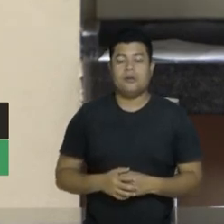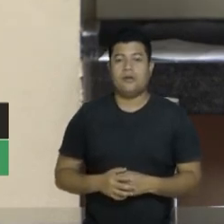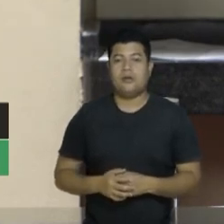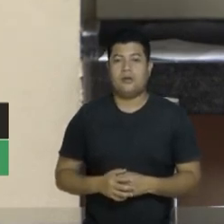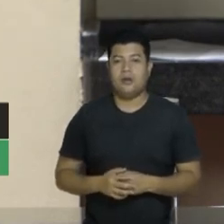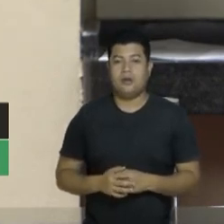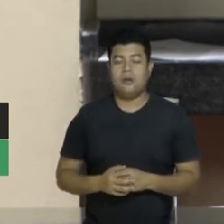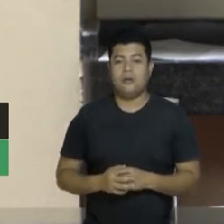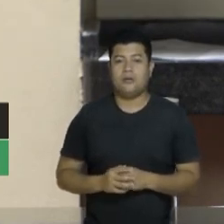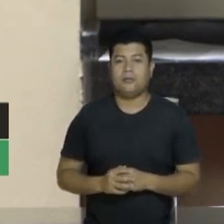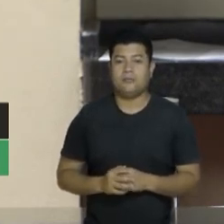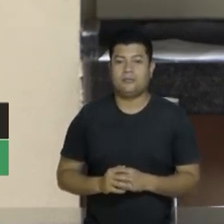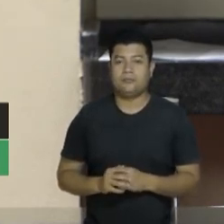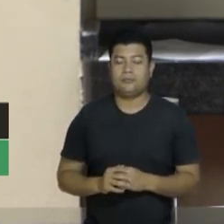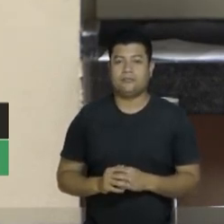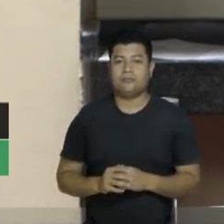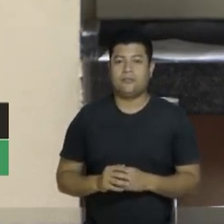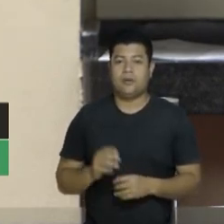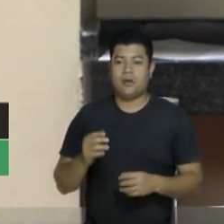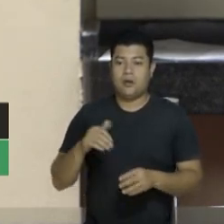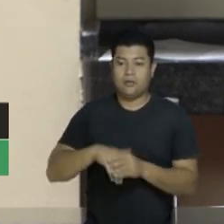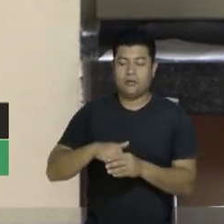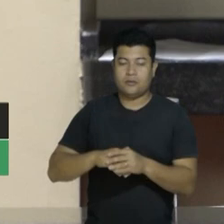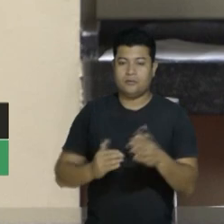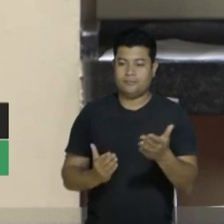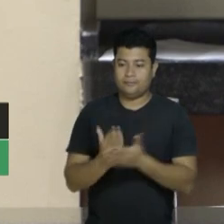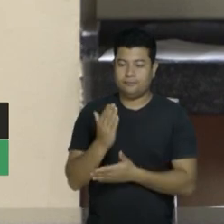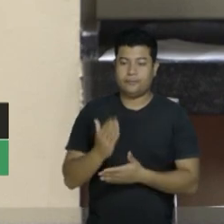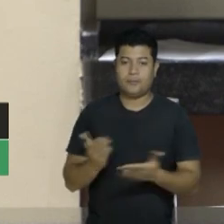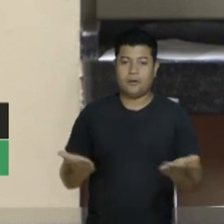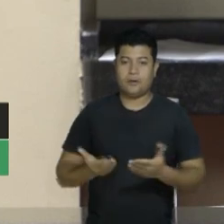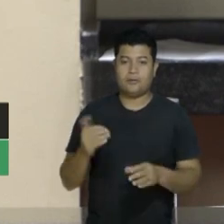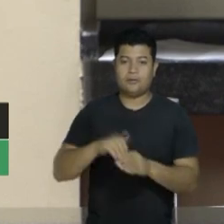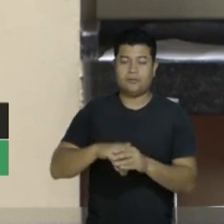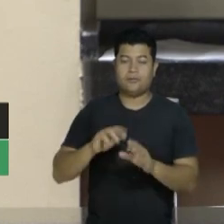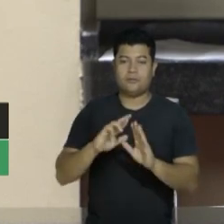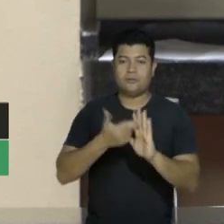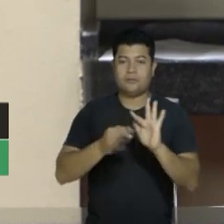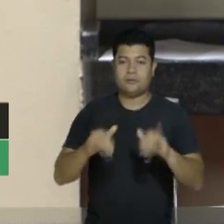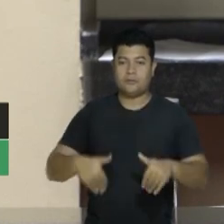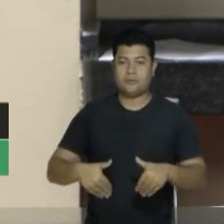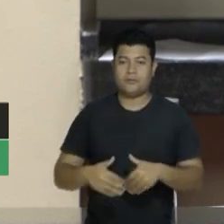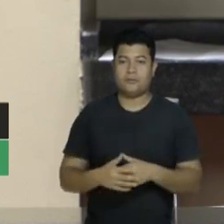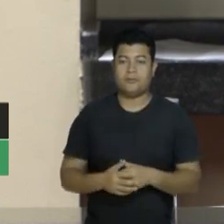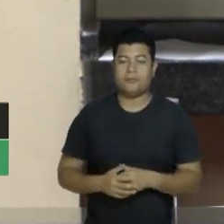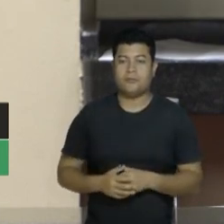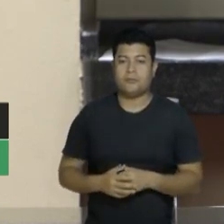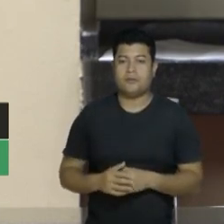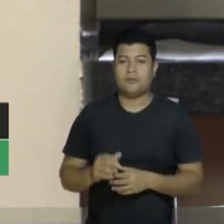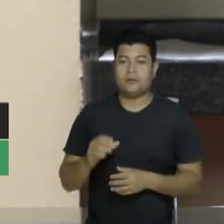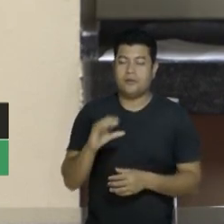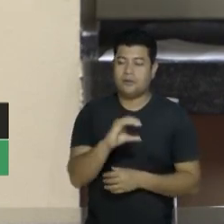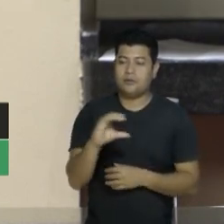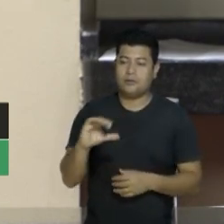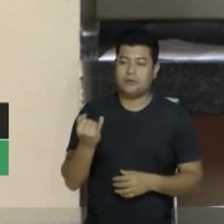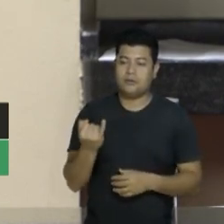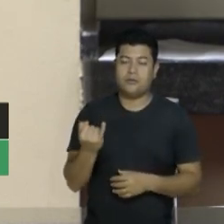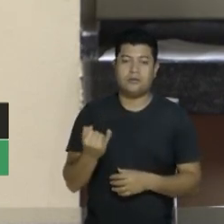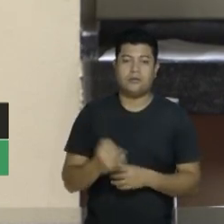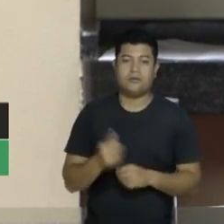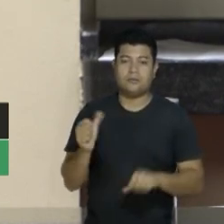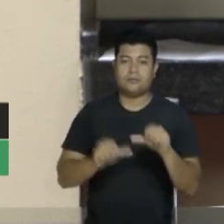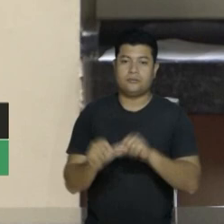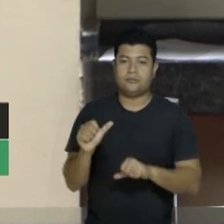Votação, redação final, projeto 279. Comissão de Constituição e Justiça.